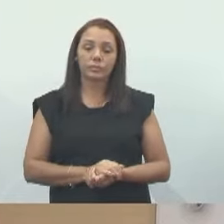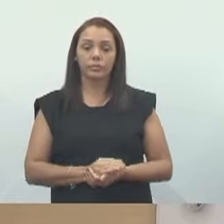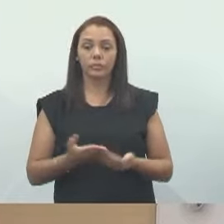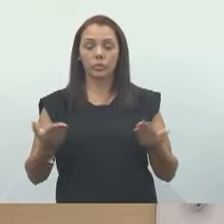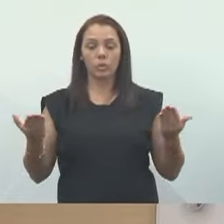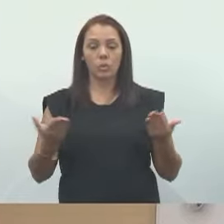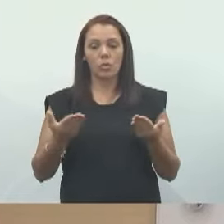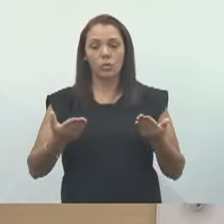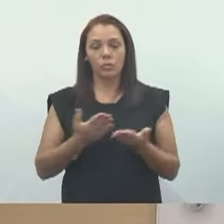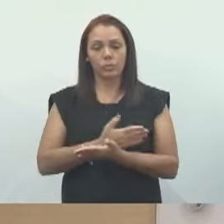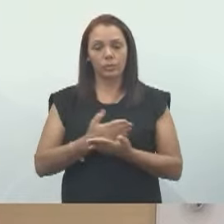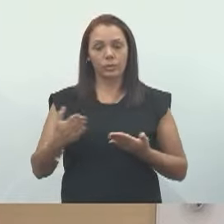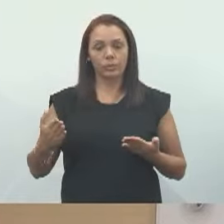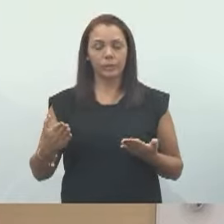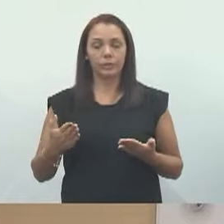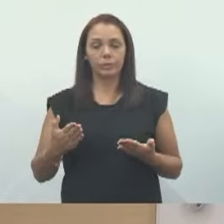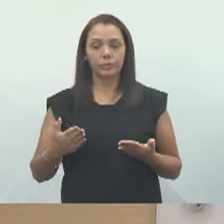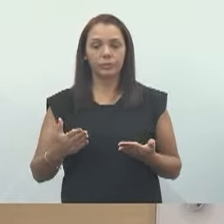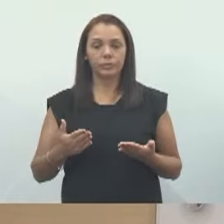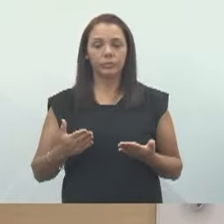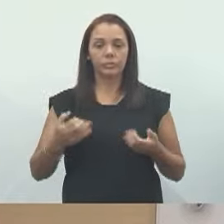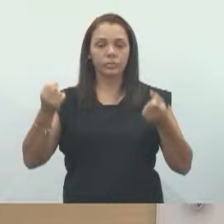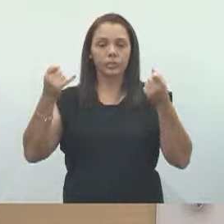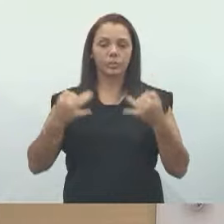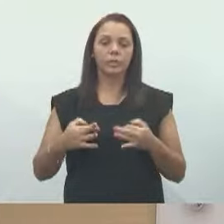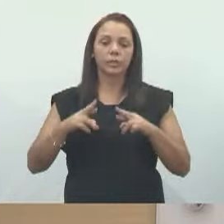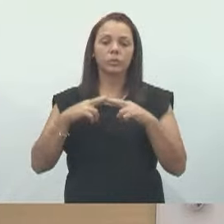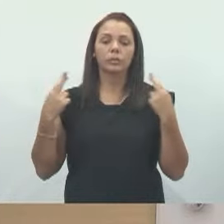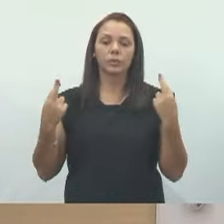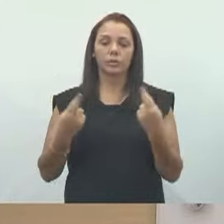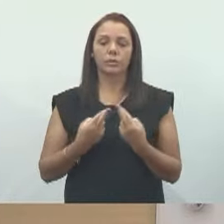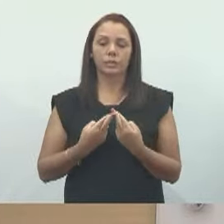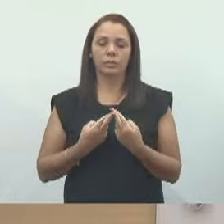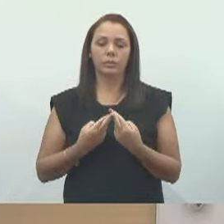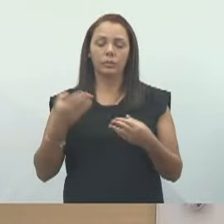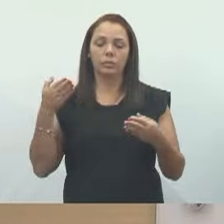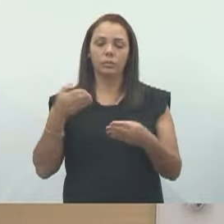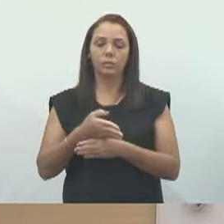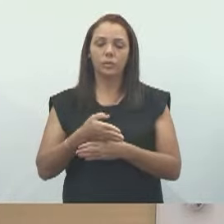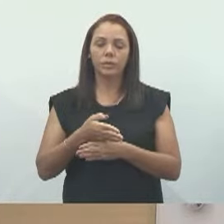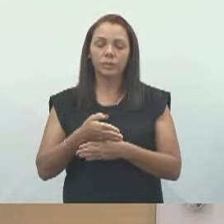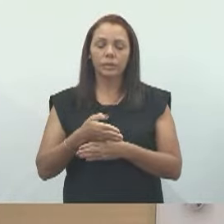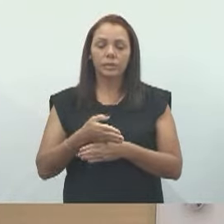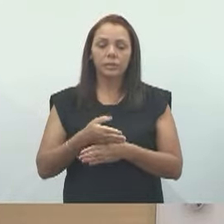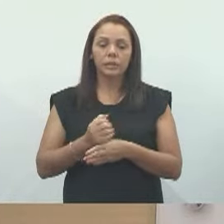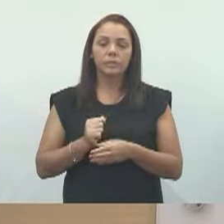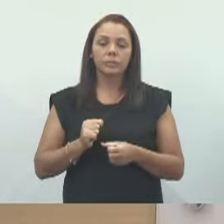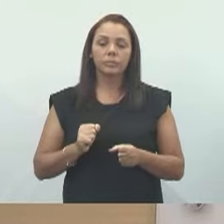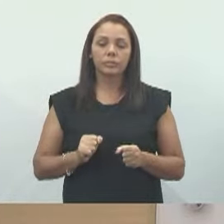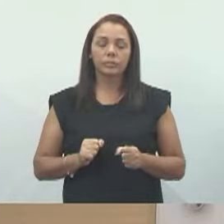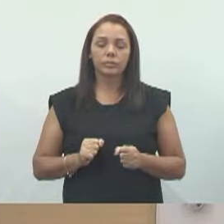Hoje eu quero começar aqui falando de uma reunião que eu participei